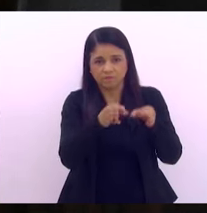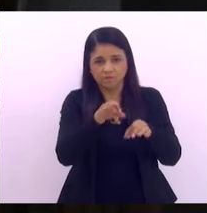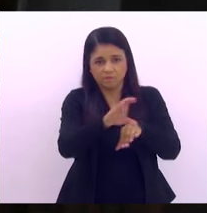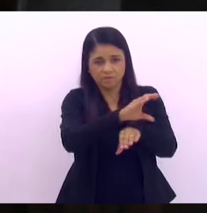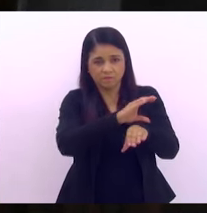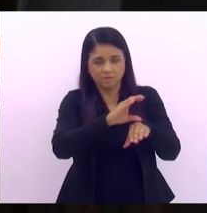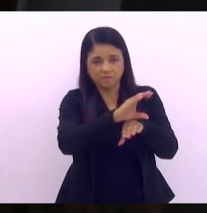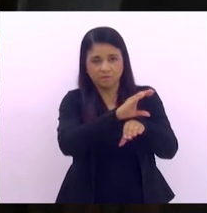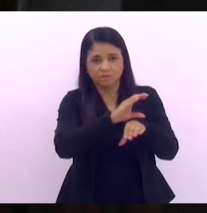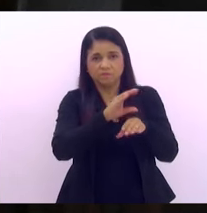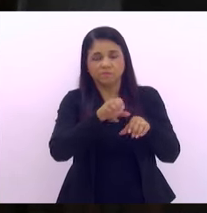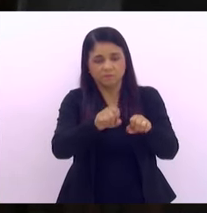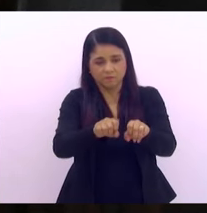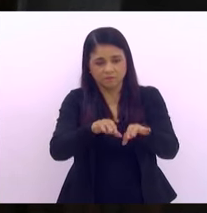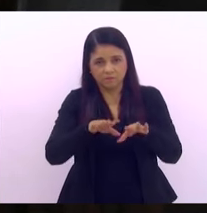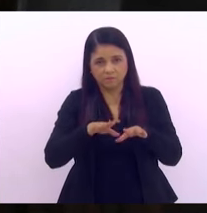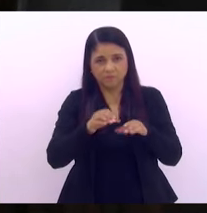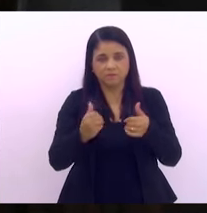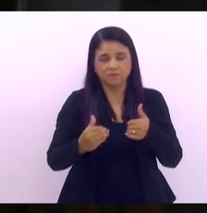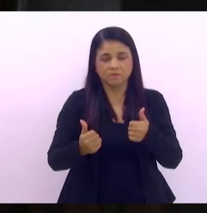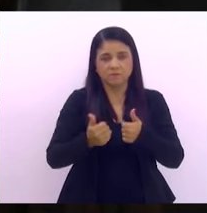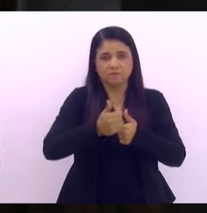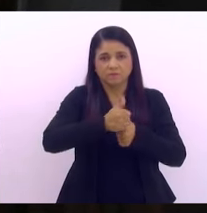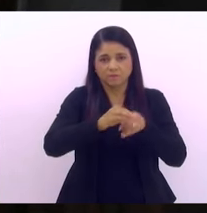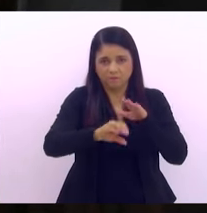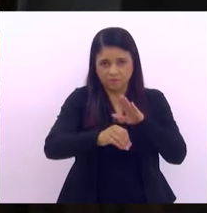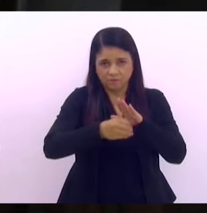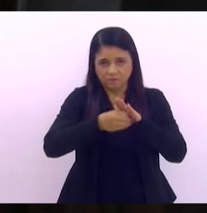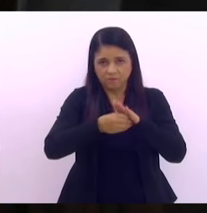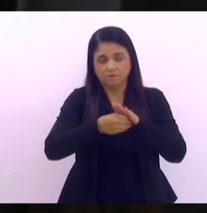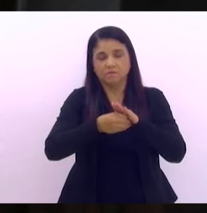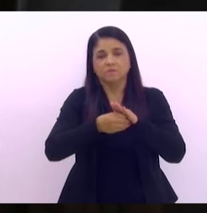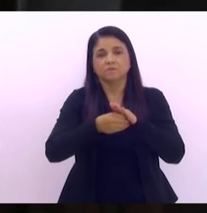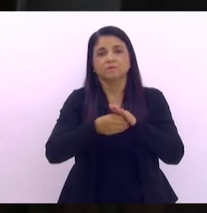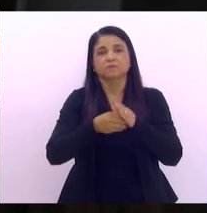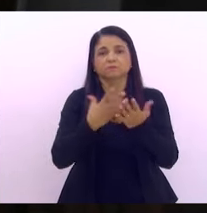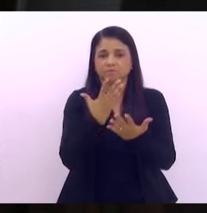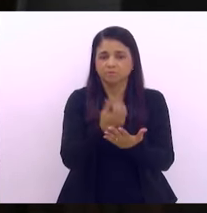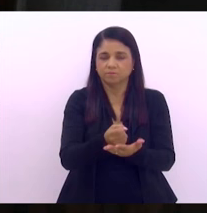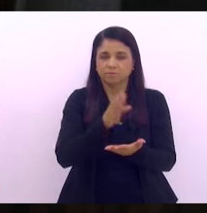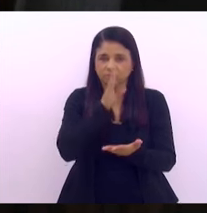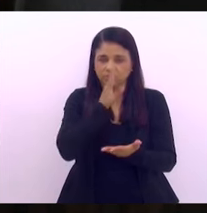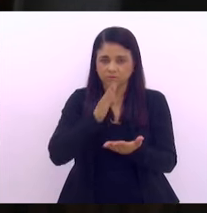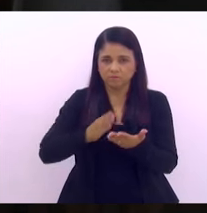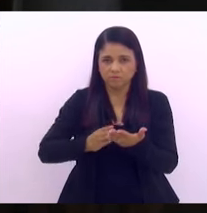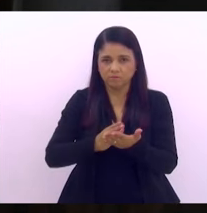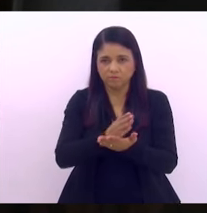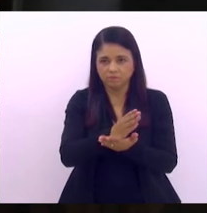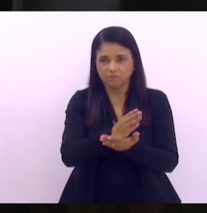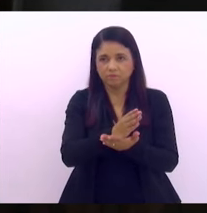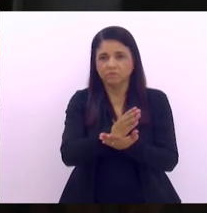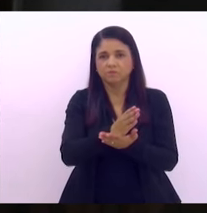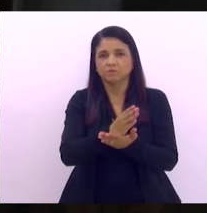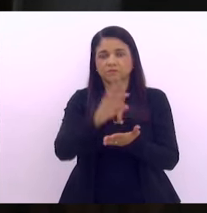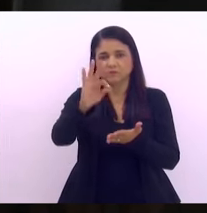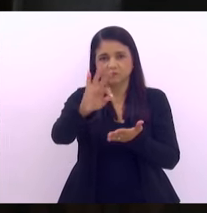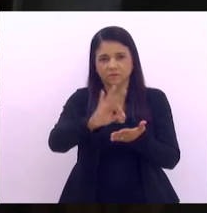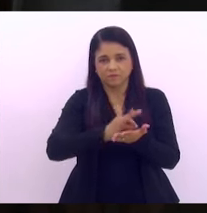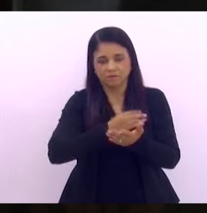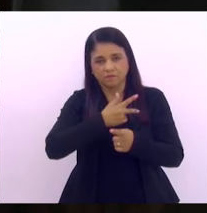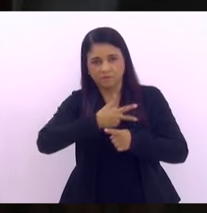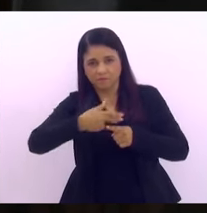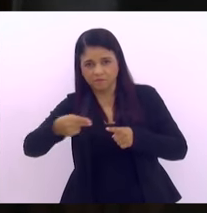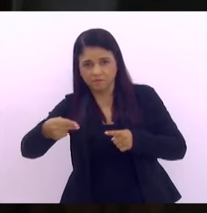Justiça, as emendas de plenário. Concluído por substitutivo. Senhores que aprovam, permaneçam como estão. Aprovado. Vai a redação do